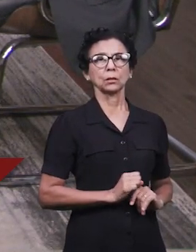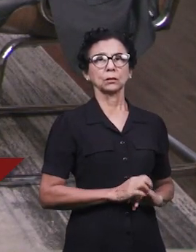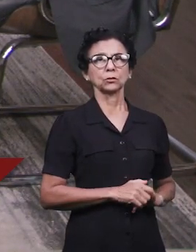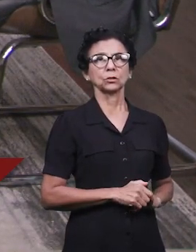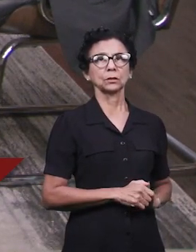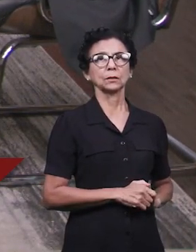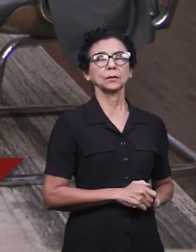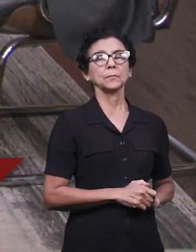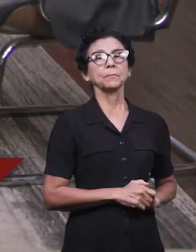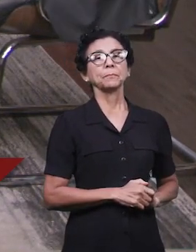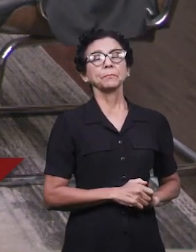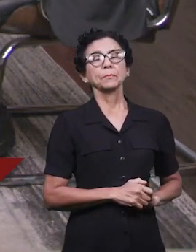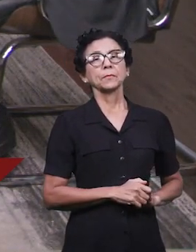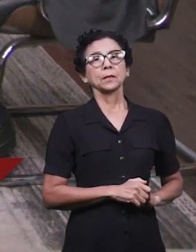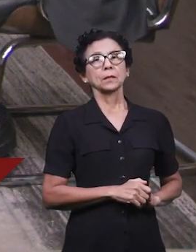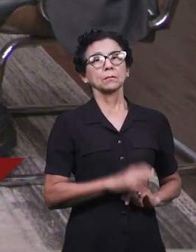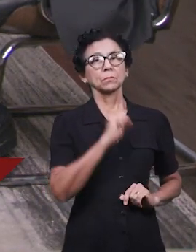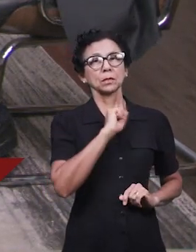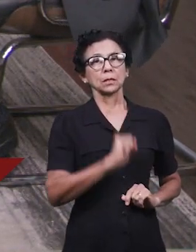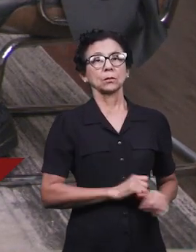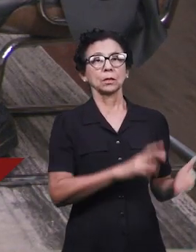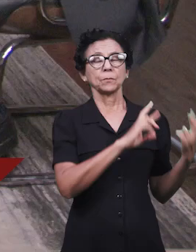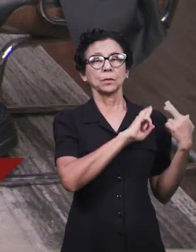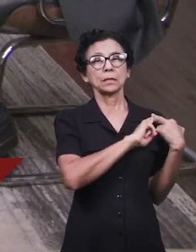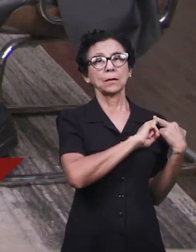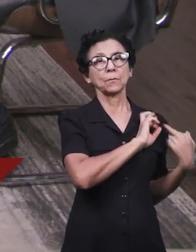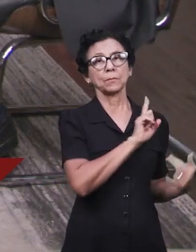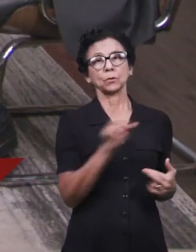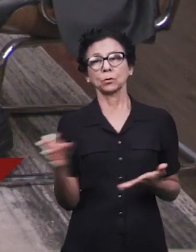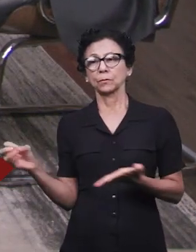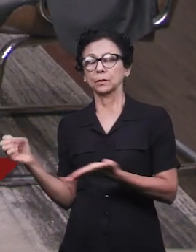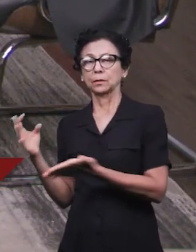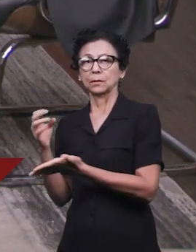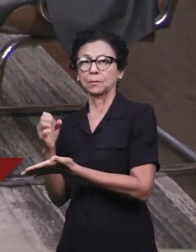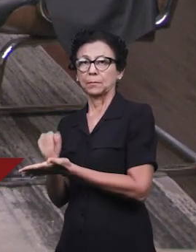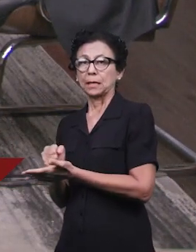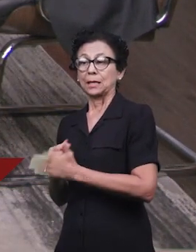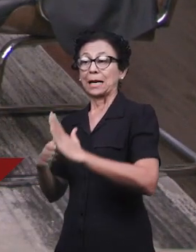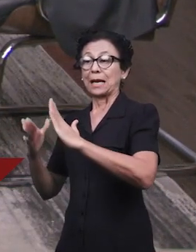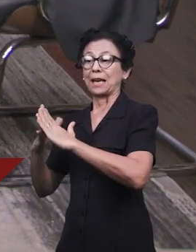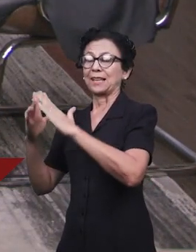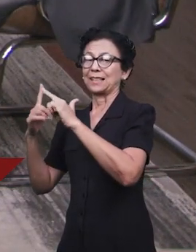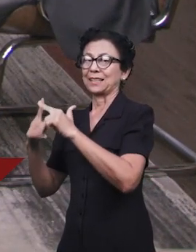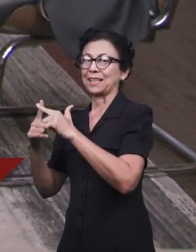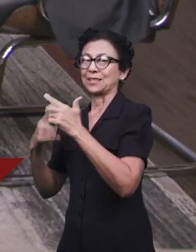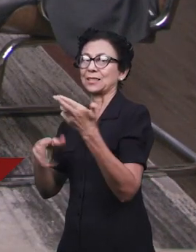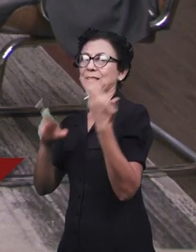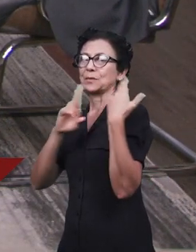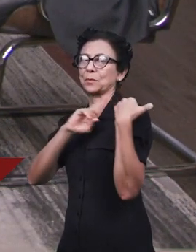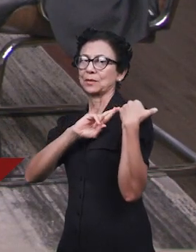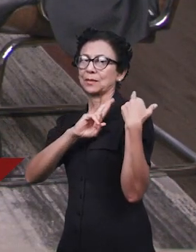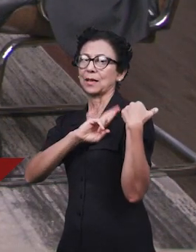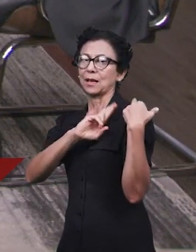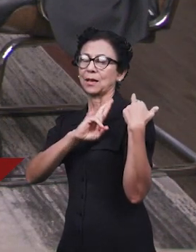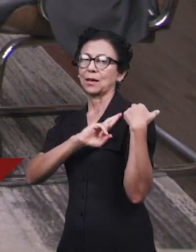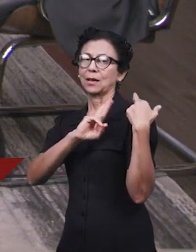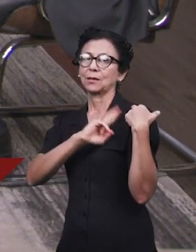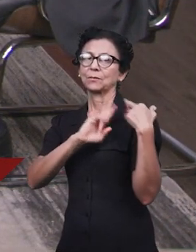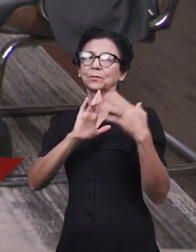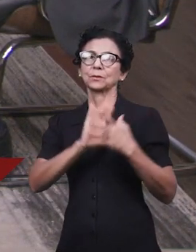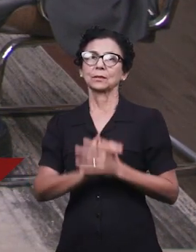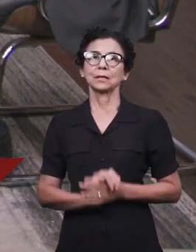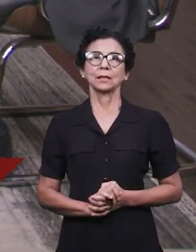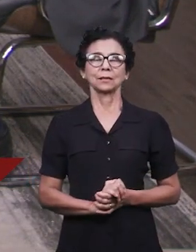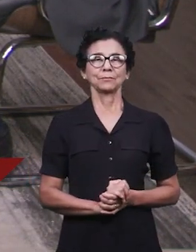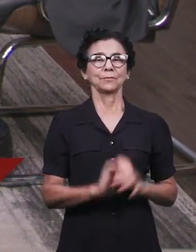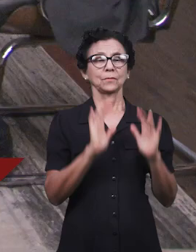gostaria de trazer esse assunto numa próxima oportunidade, porque a igreja dos nossos dias, ela não consegue